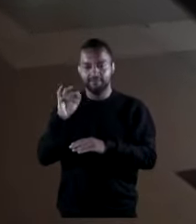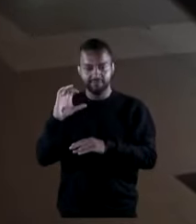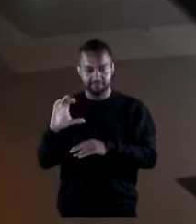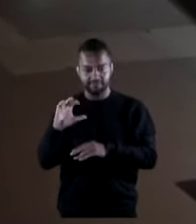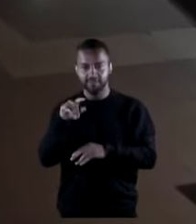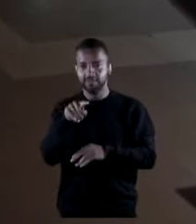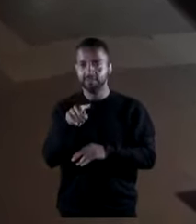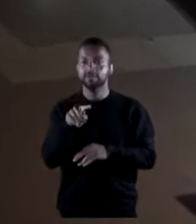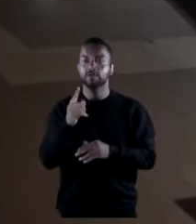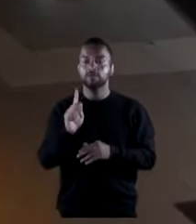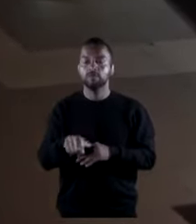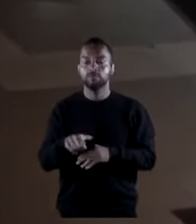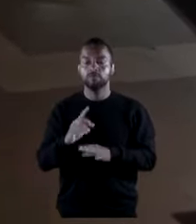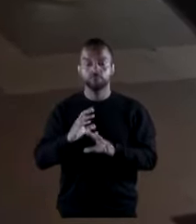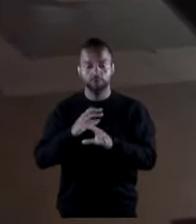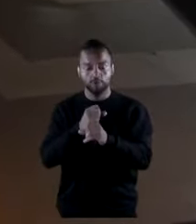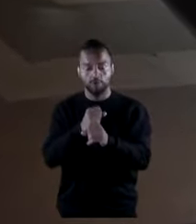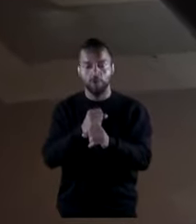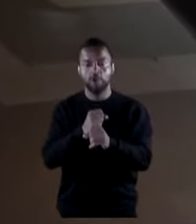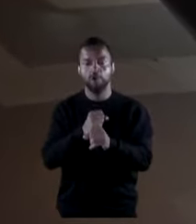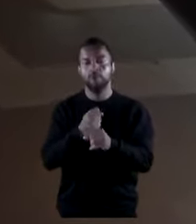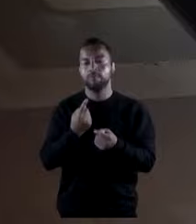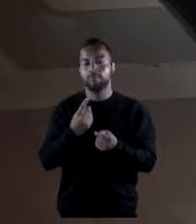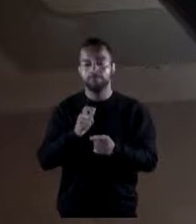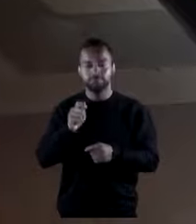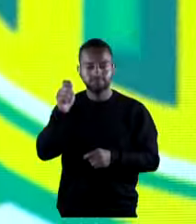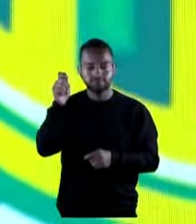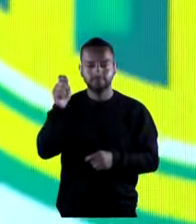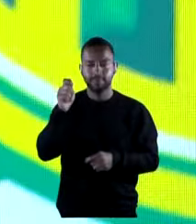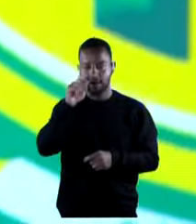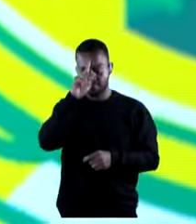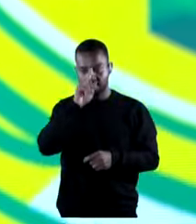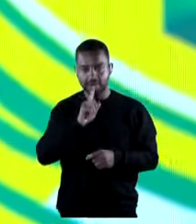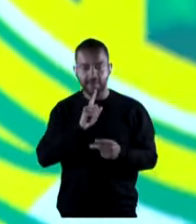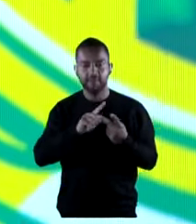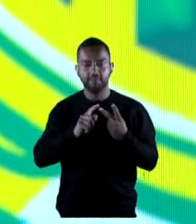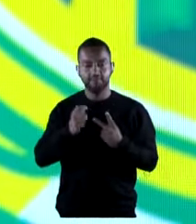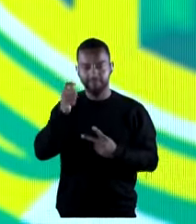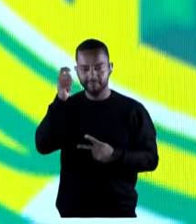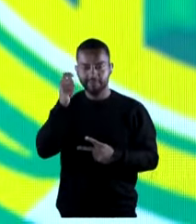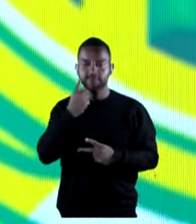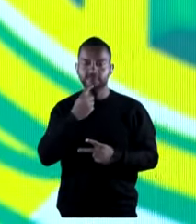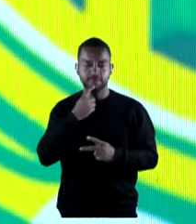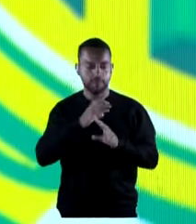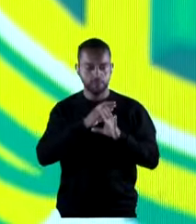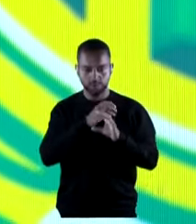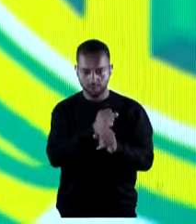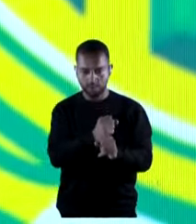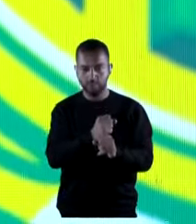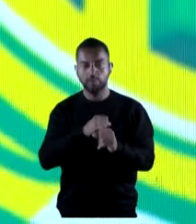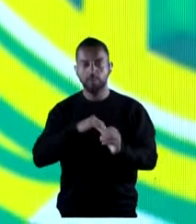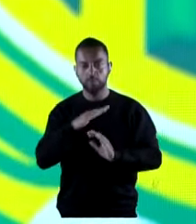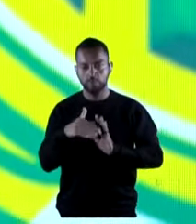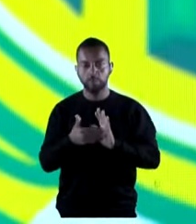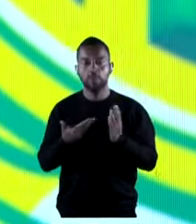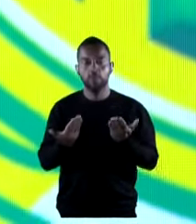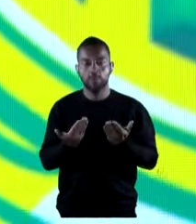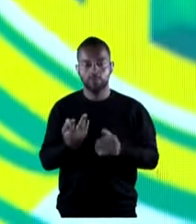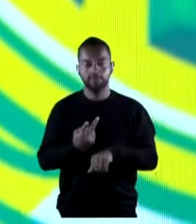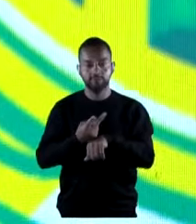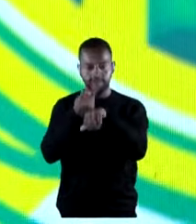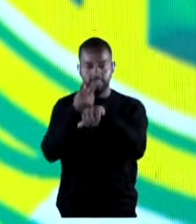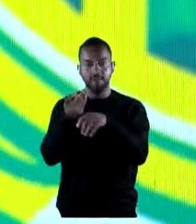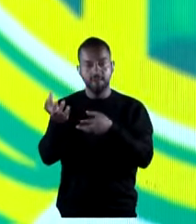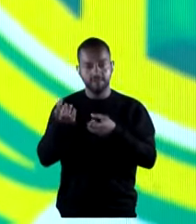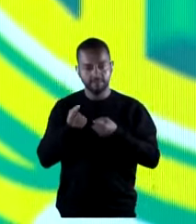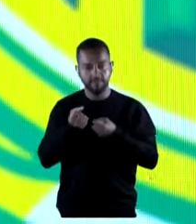critérios, pontua média de faltas, de cartões amarelos e de cartões vermelhos. Então, para receber o troféu de Djalma Santos, recebo